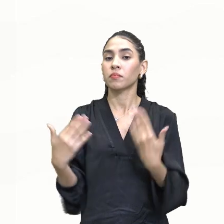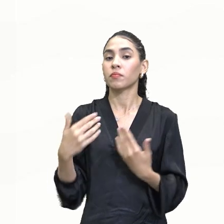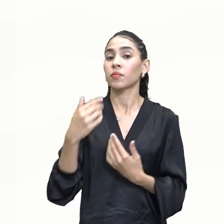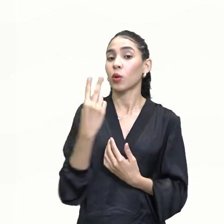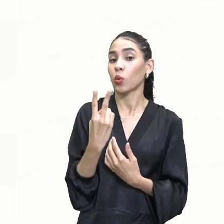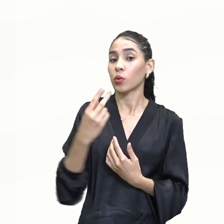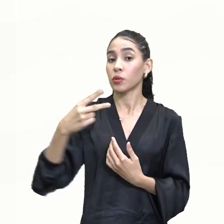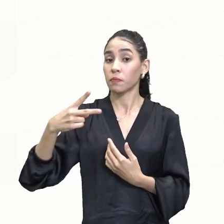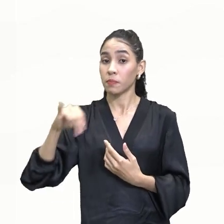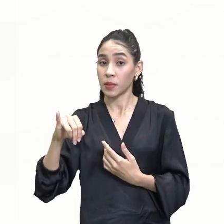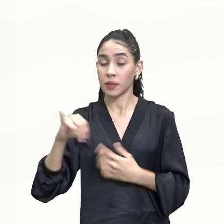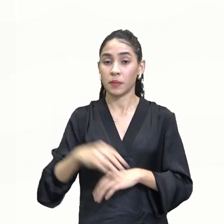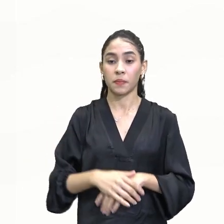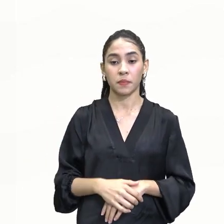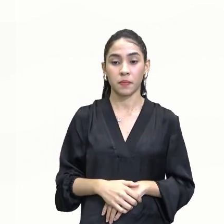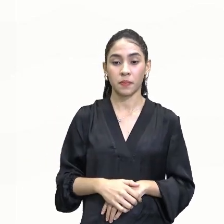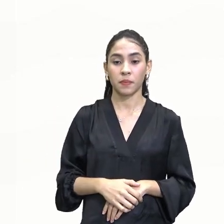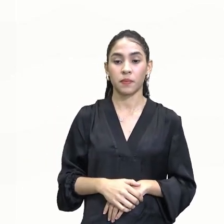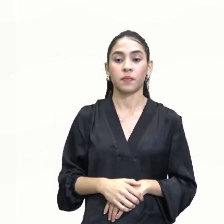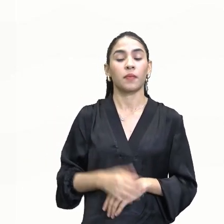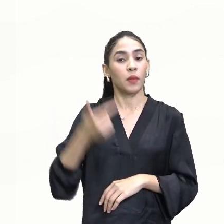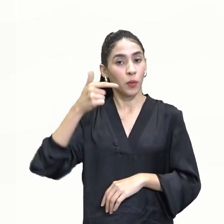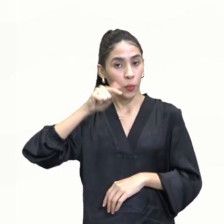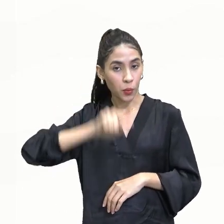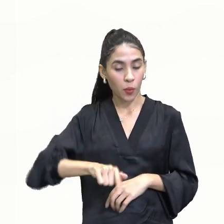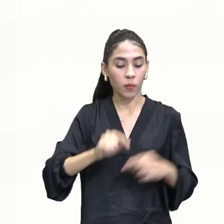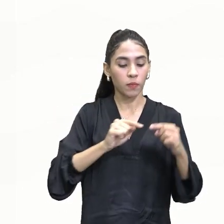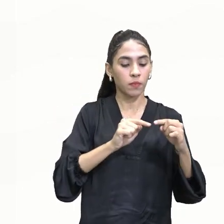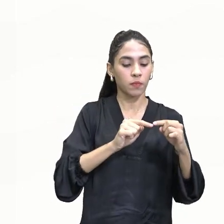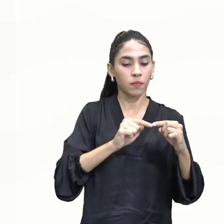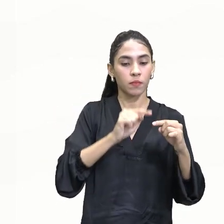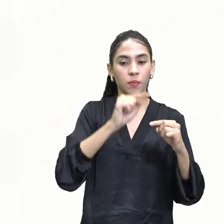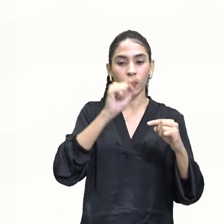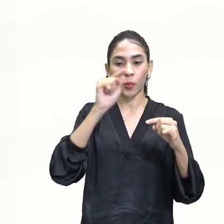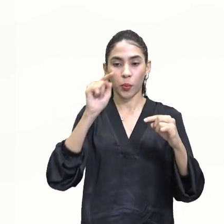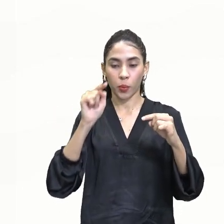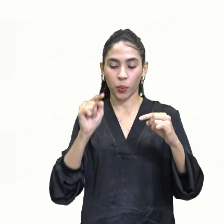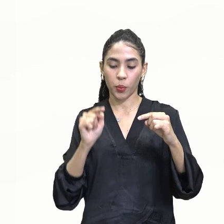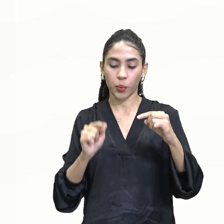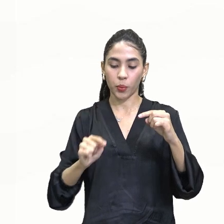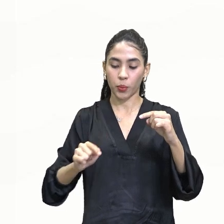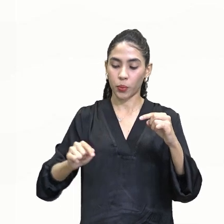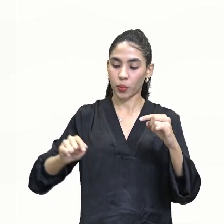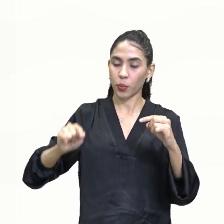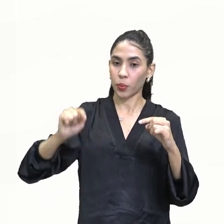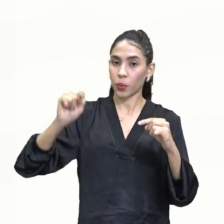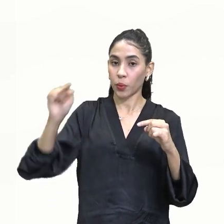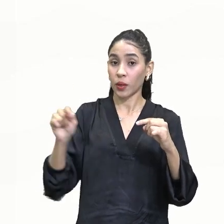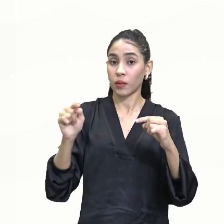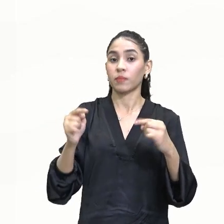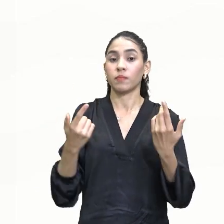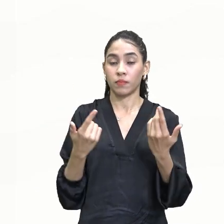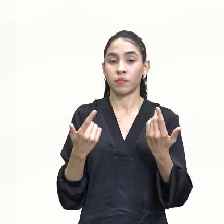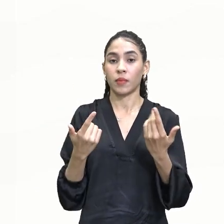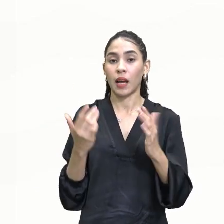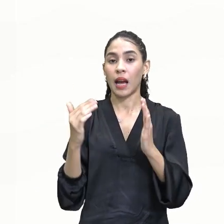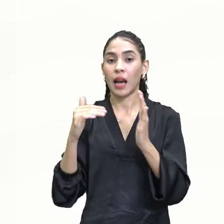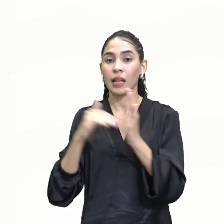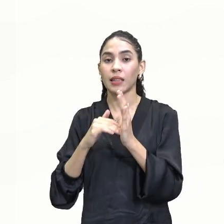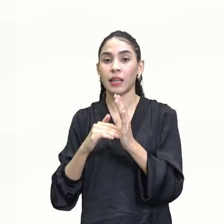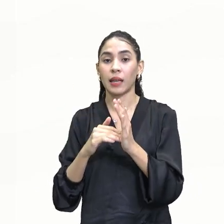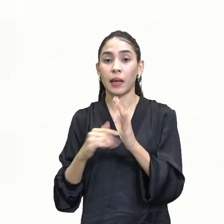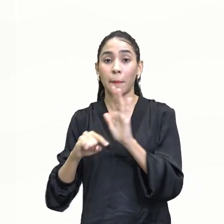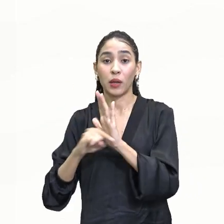2π. E de novo, ó, vai subir até 1 e vai descer, não é? Até menos